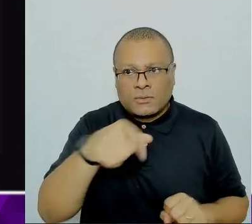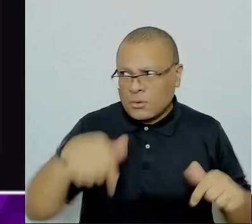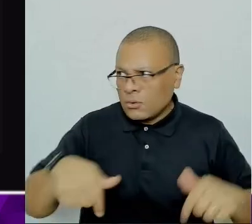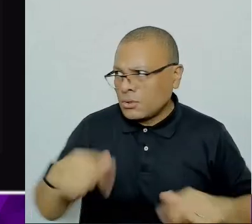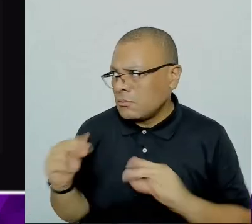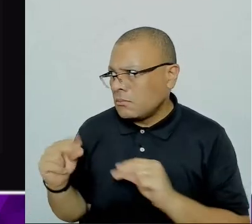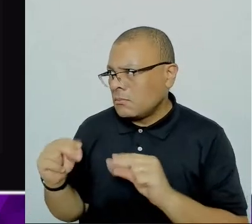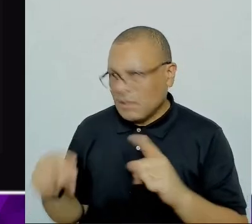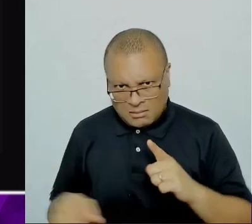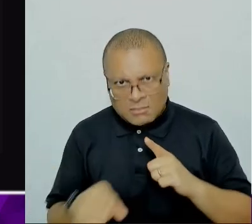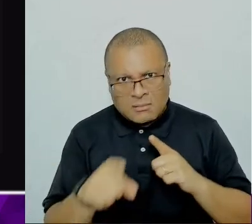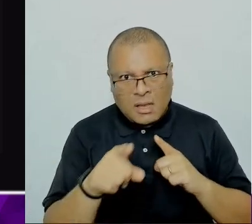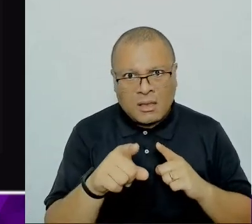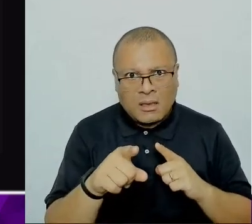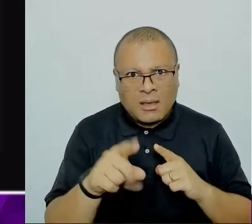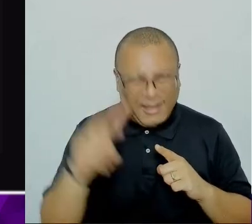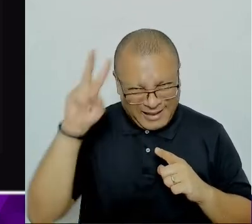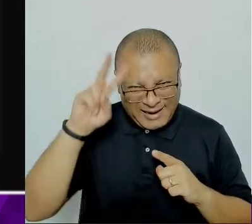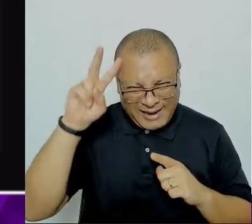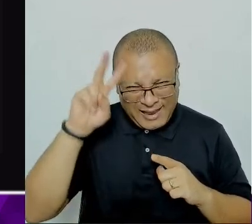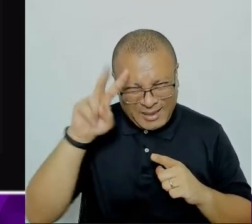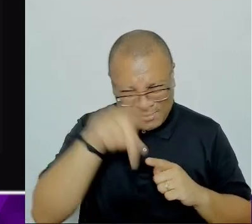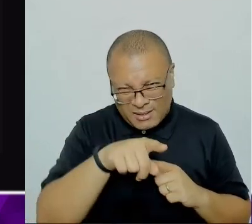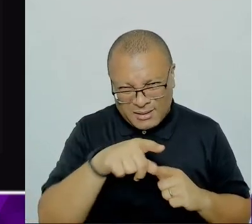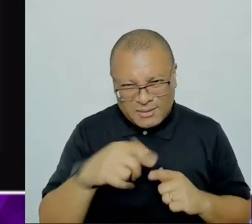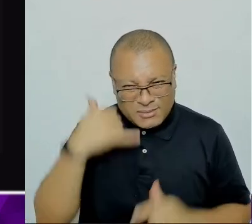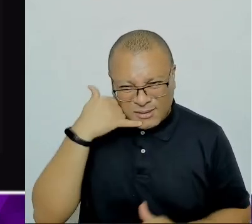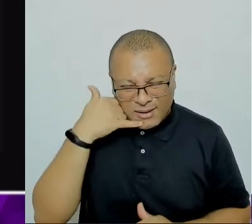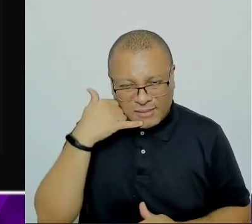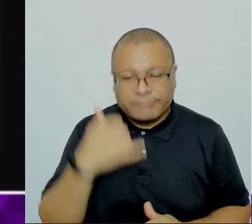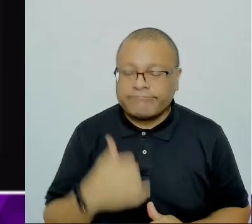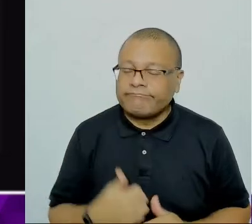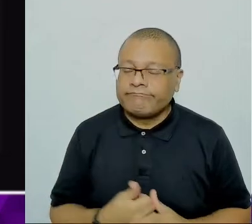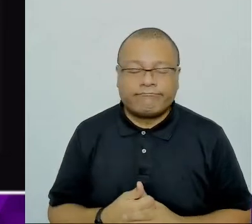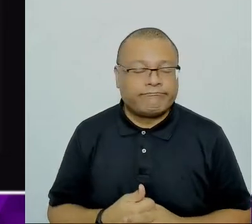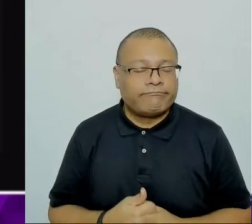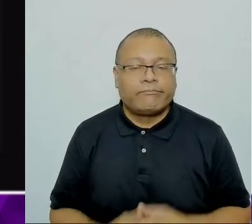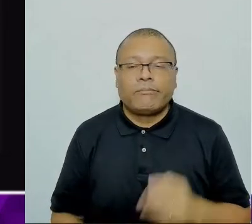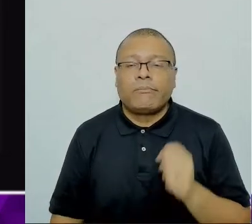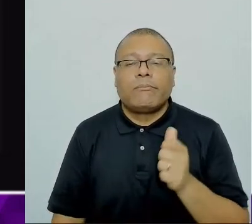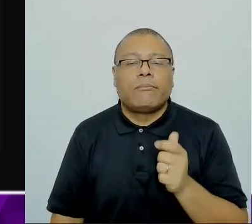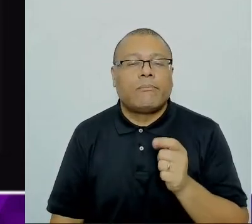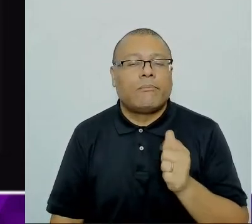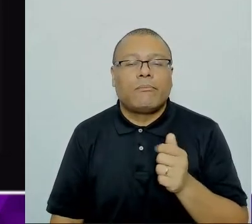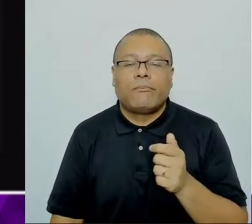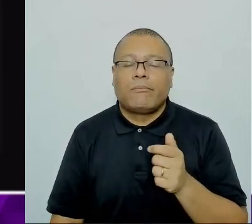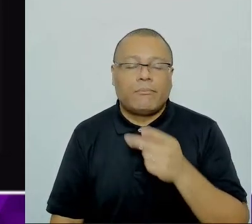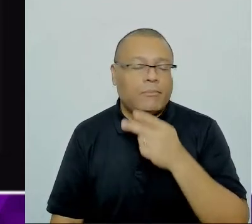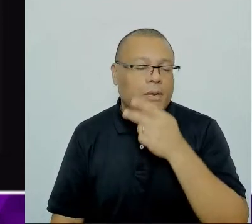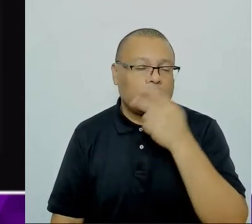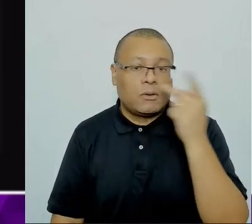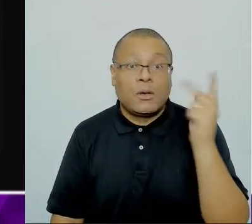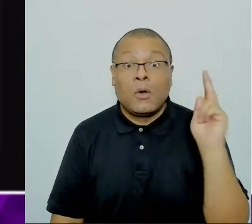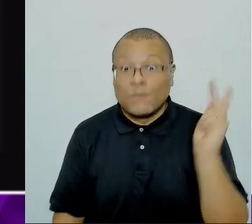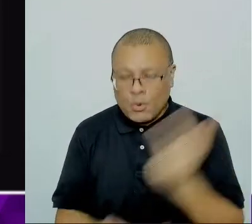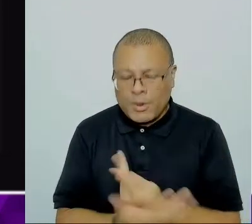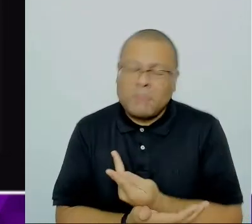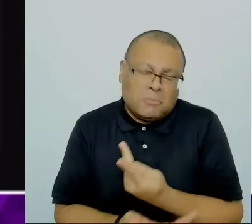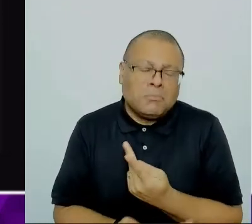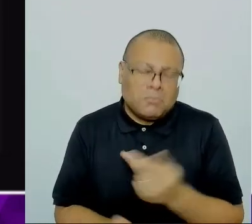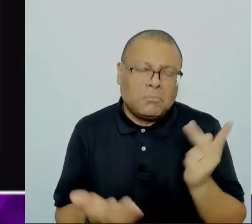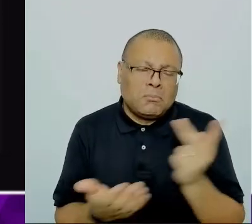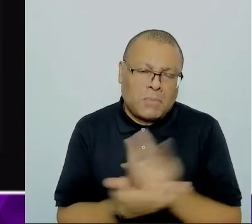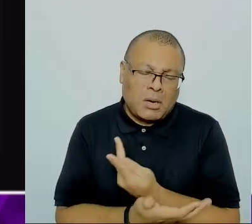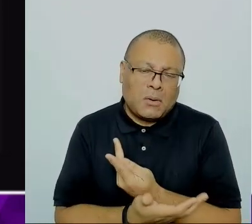aqui lembra do Amazon Fire? Provavelmente poucas pessoas. Foi um erro? Foi um erro.